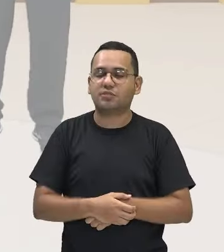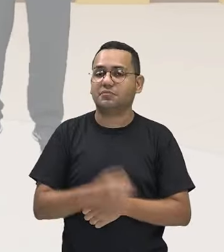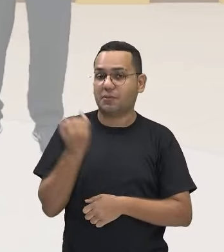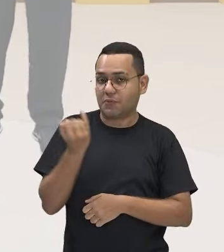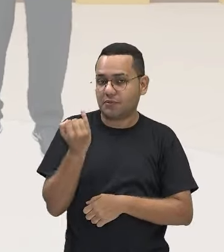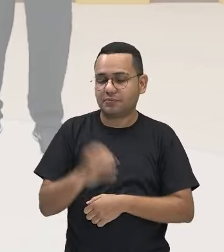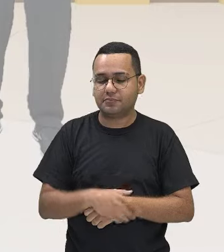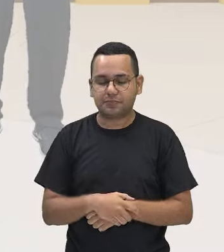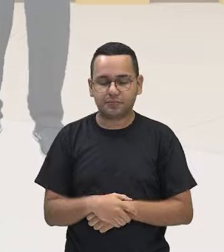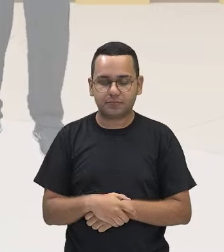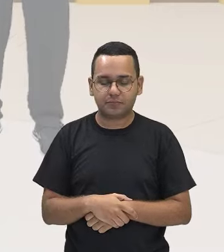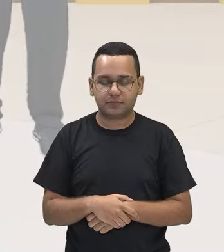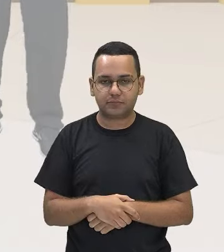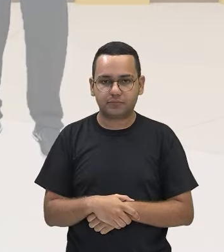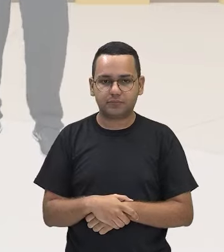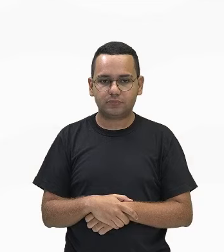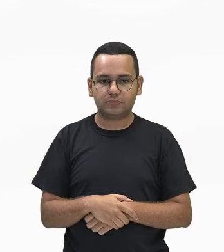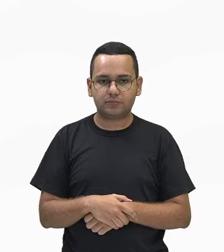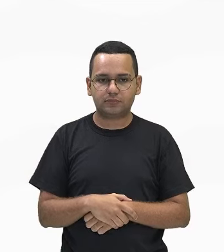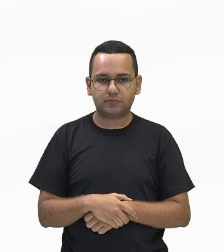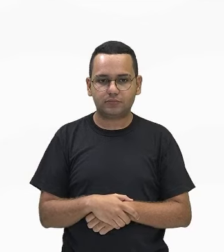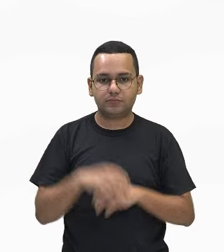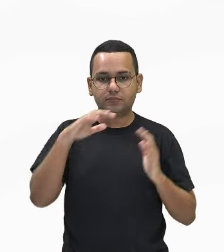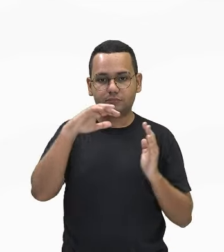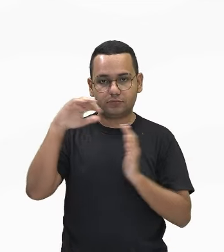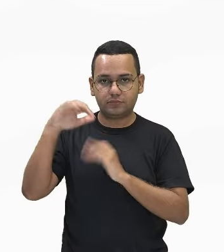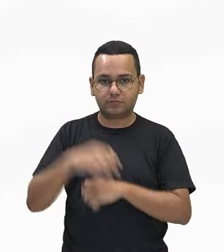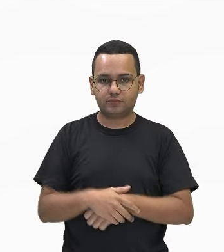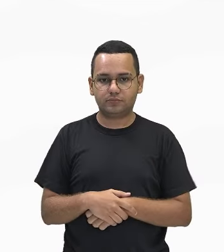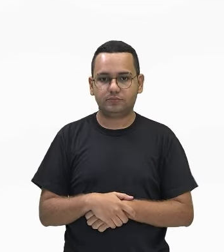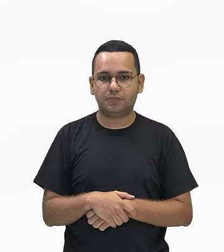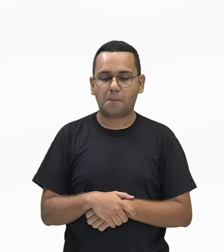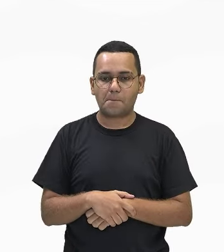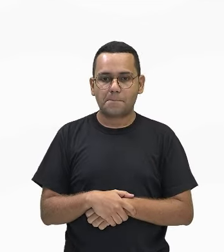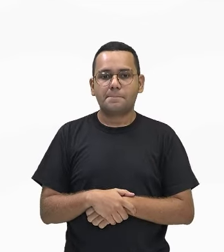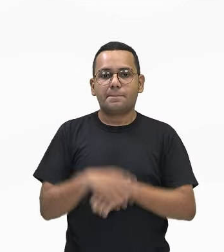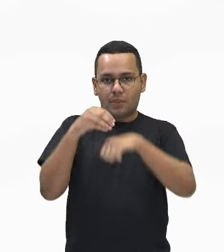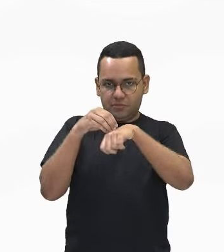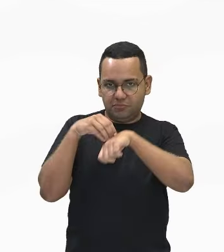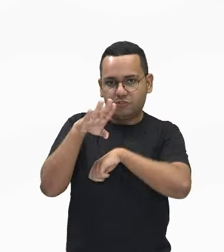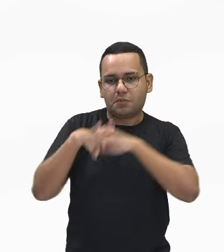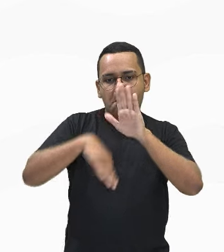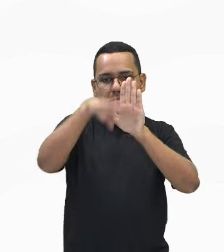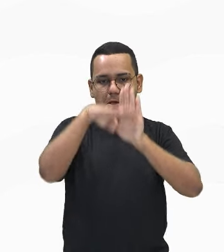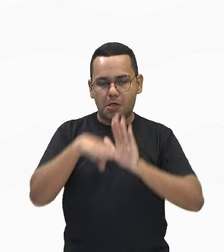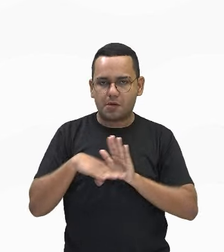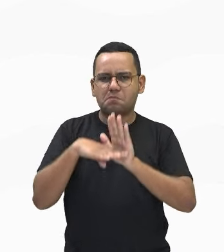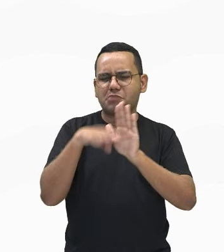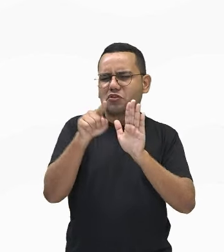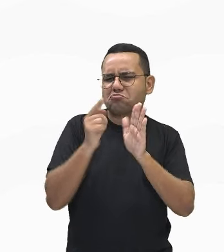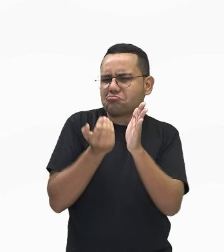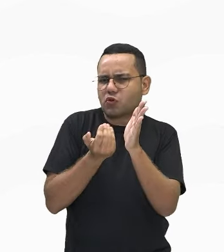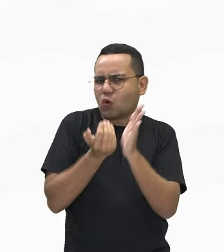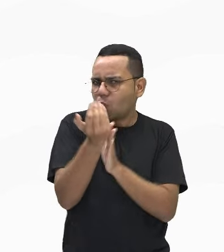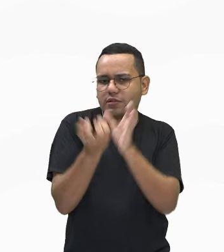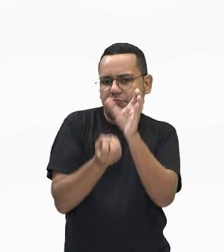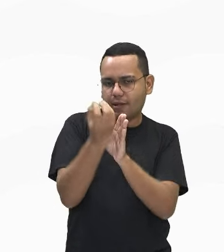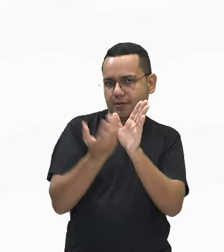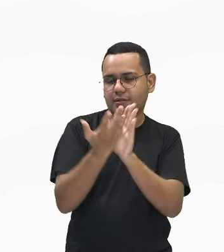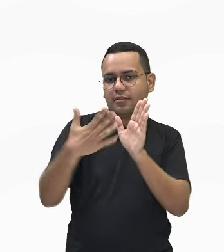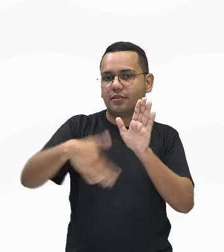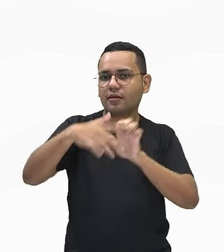Isso, dicas para começar aí, ó, um empreendedorismo cultural. Então, pega aí a dica aí, né? Quem quiser,